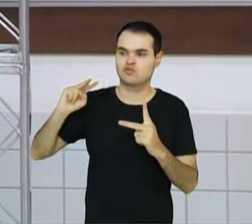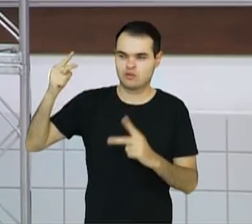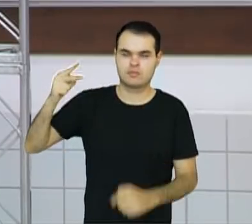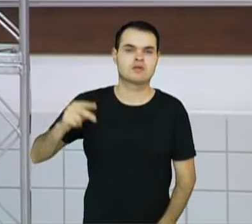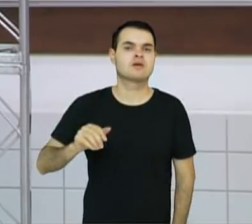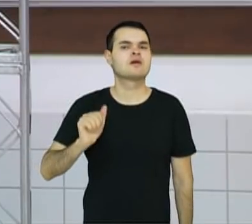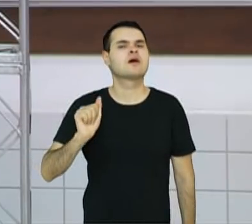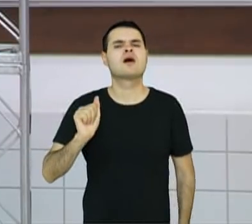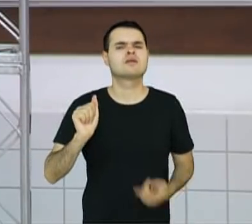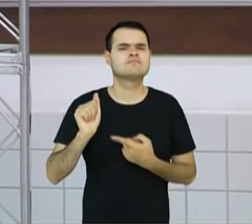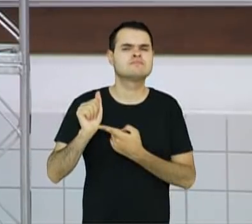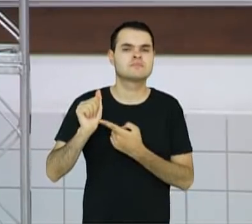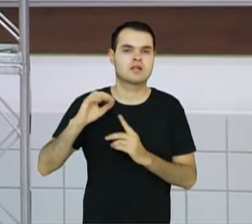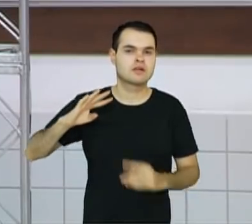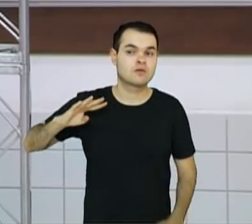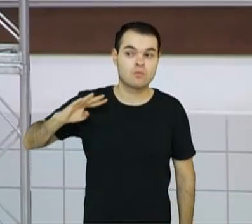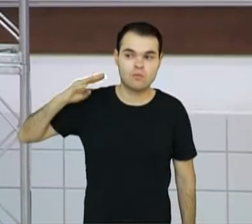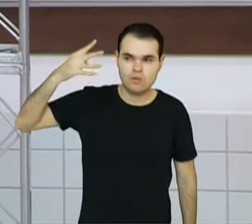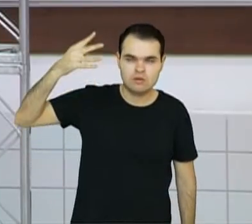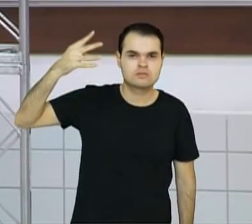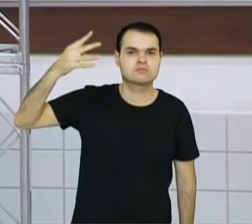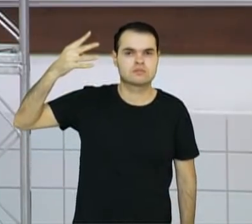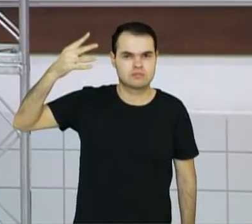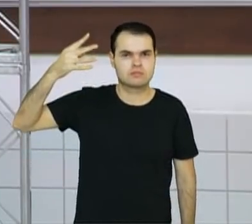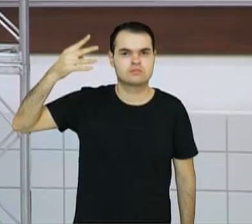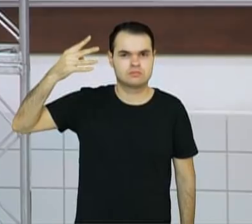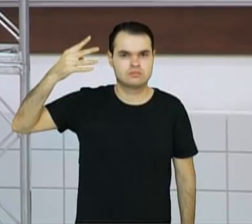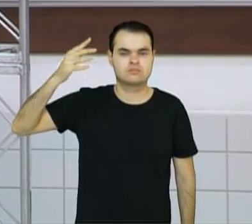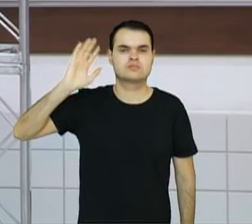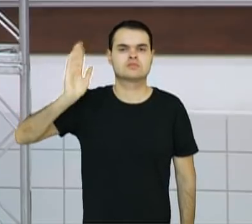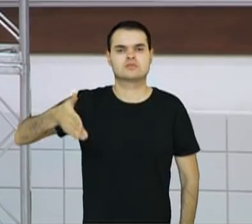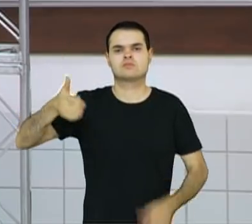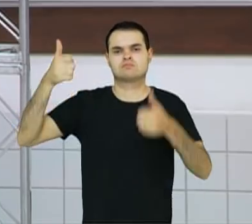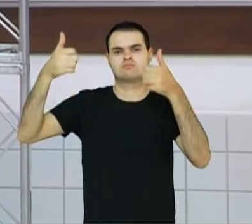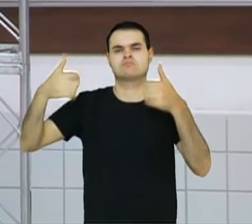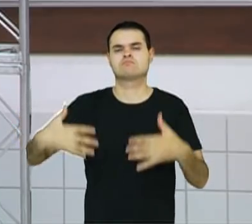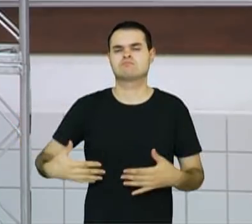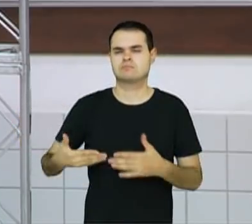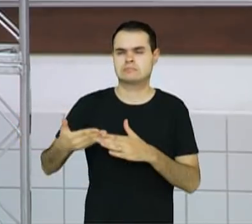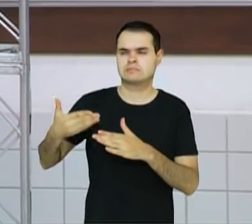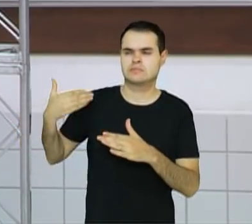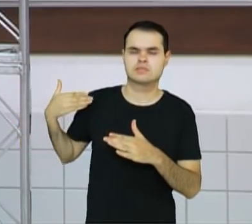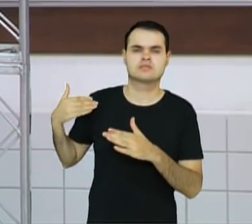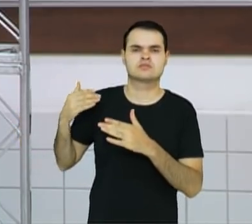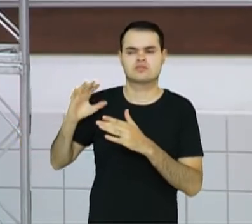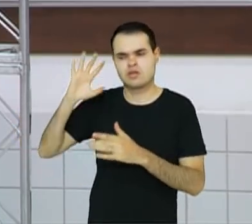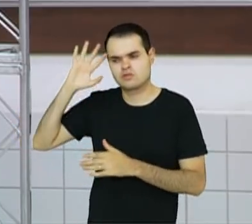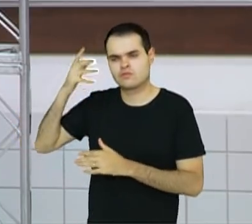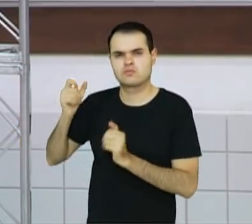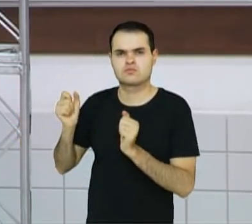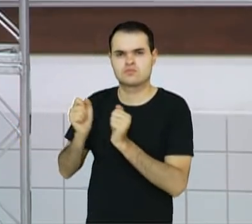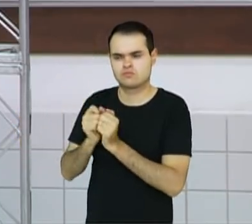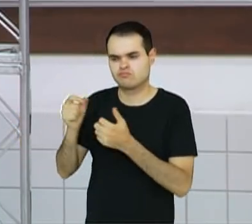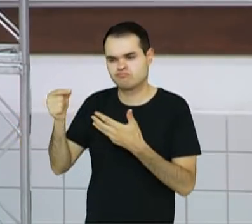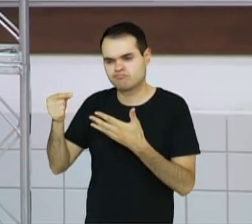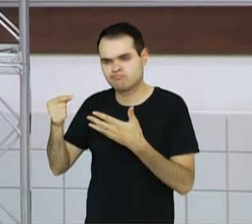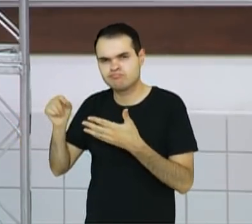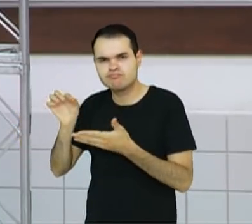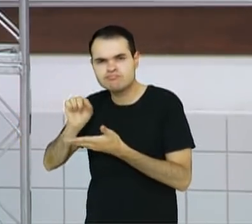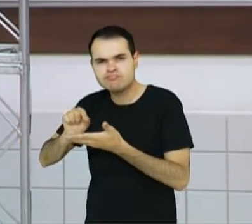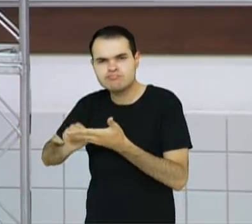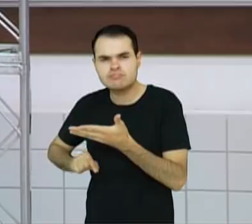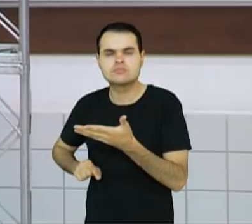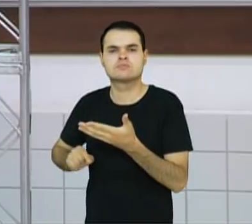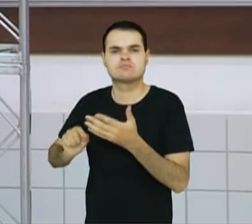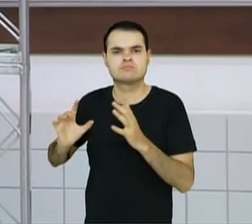área quadruplica, certo? Nós já fizemos os cálculos ali no quadro anteriormente, né? Nós mostramos que a área do quadrado menor seria